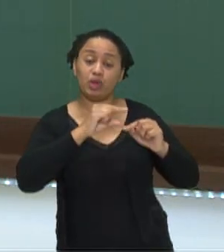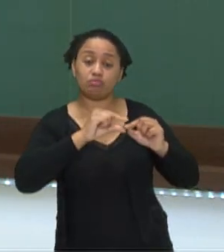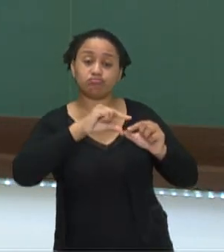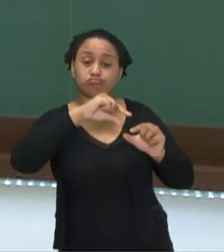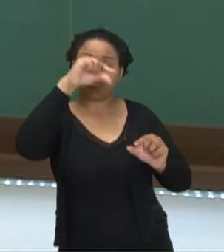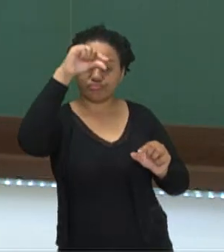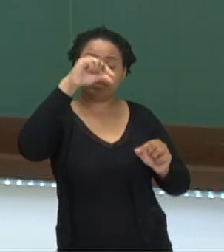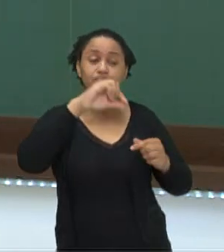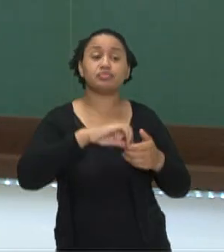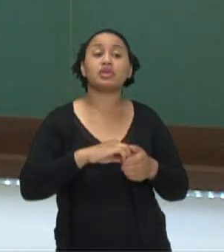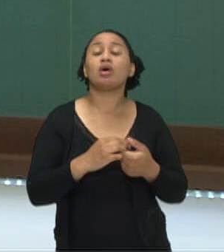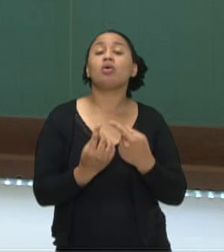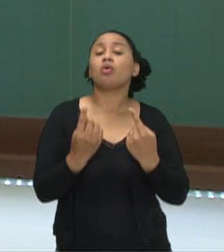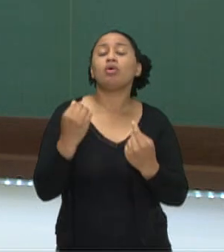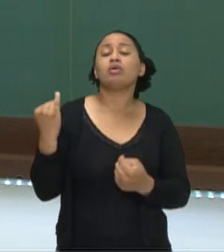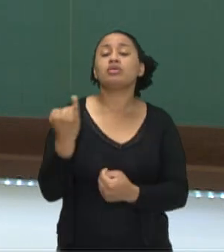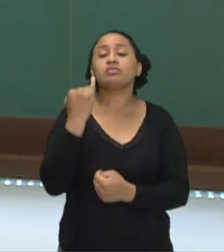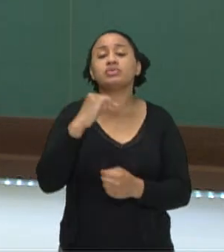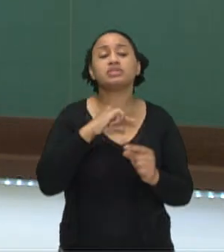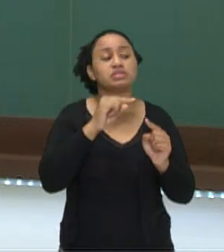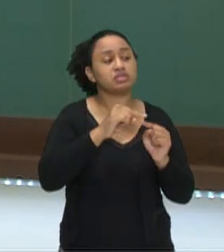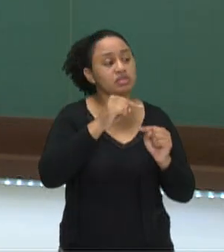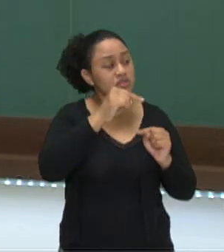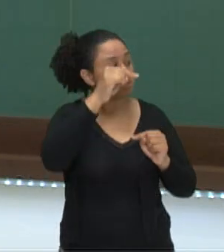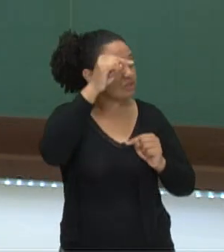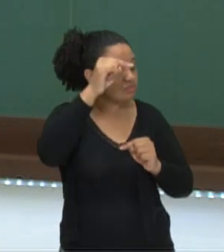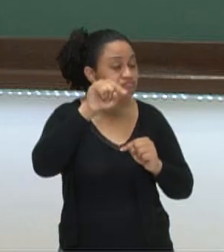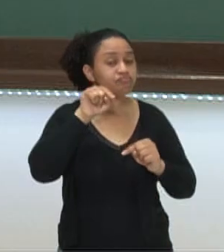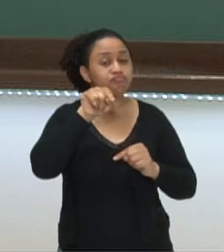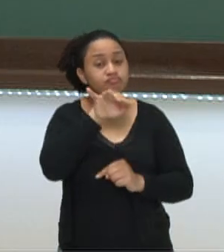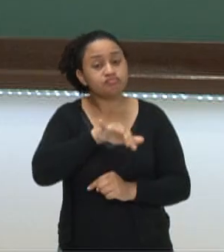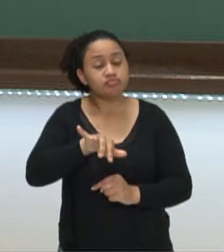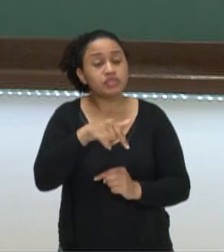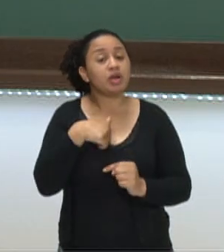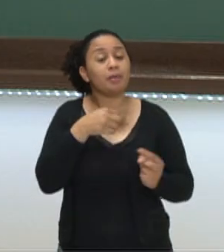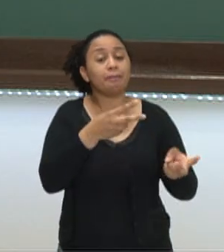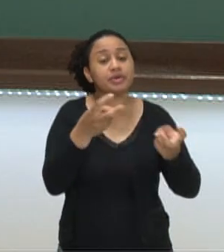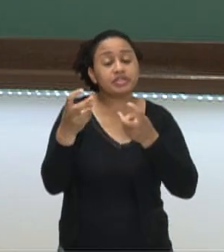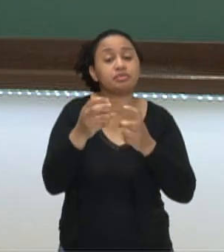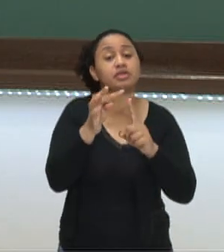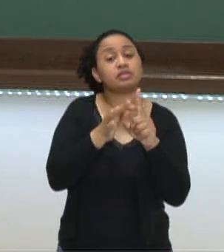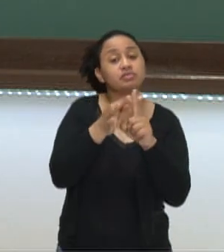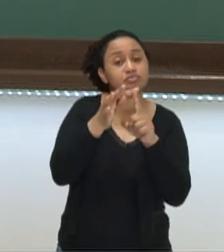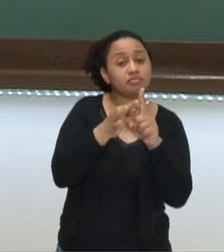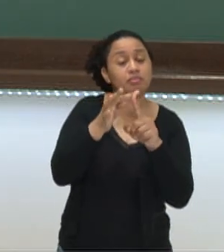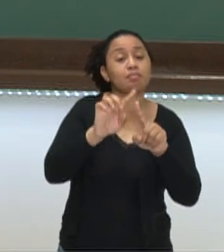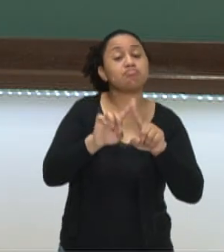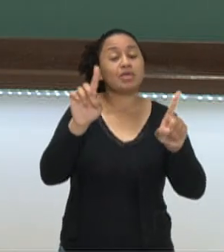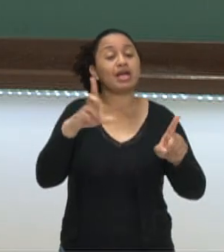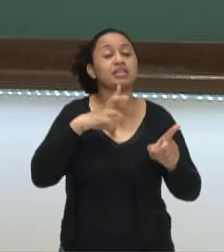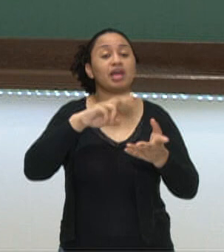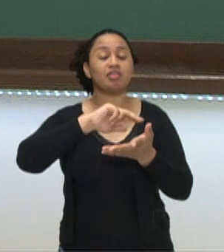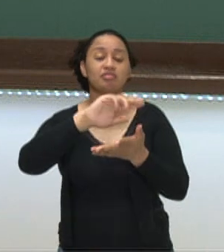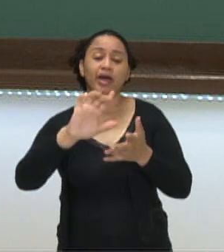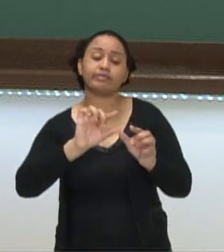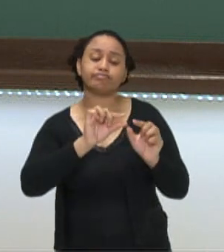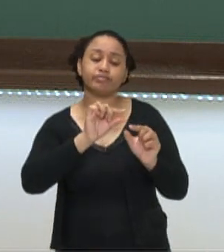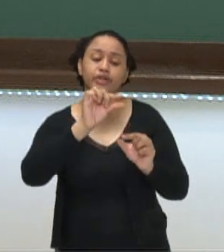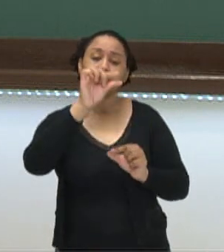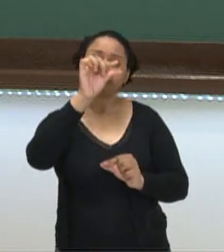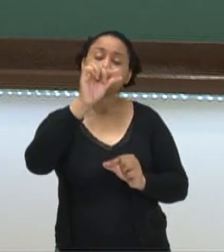a importância de ter escalas? Neste caso, é reconhecer a temperatura, mas existem muitas outras